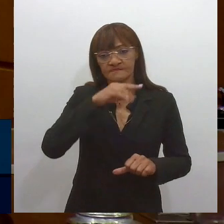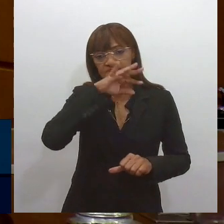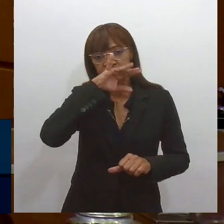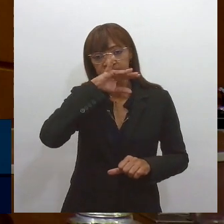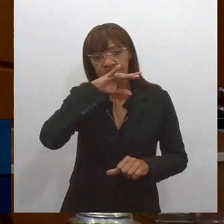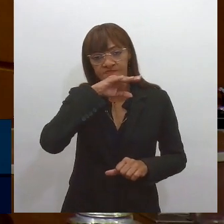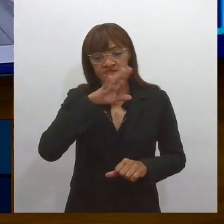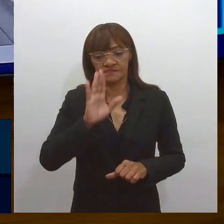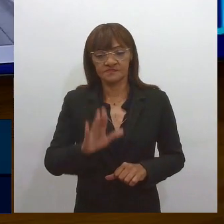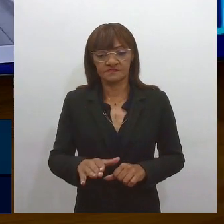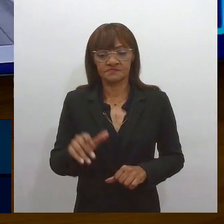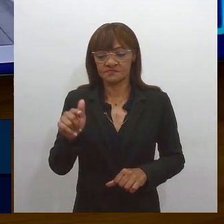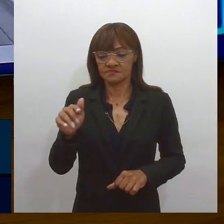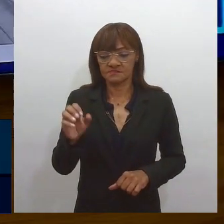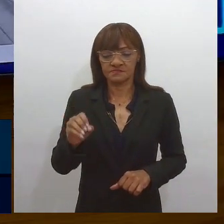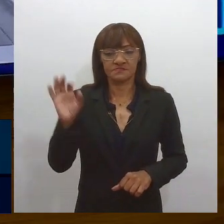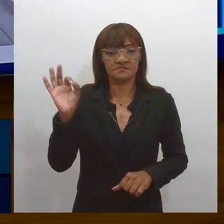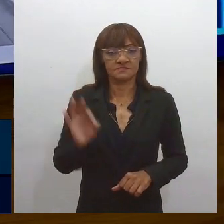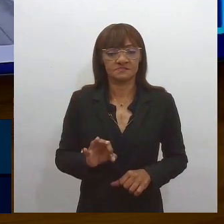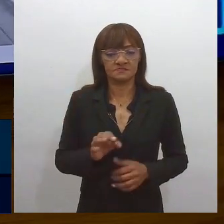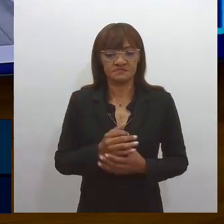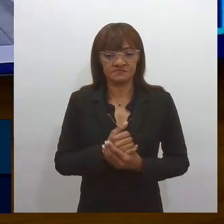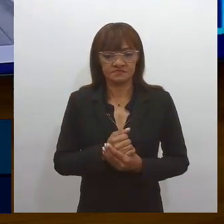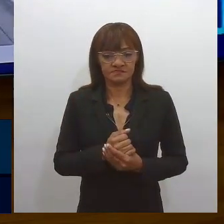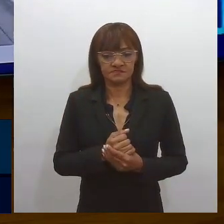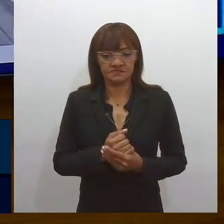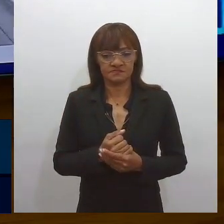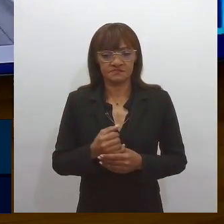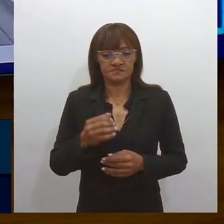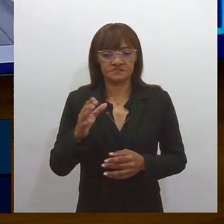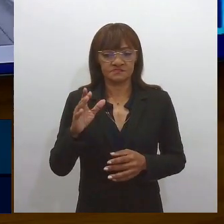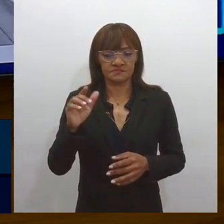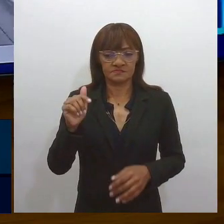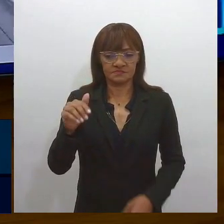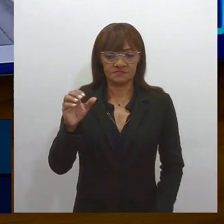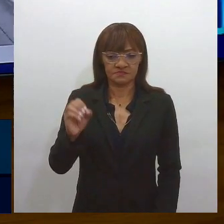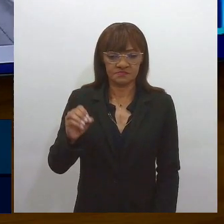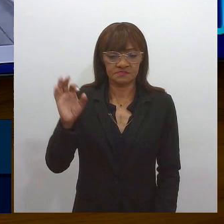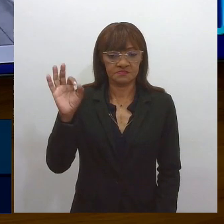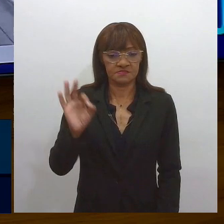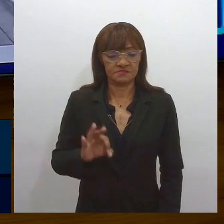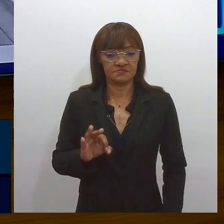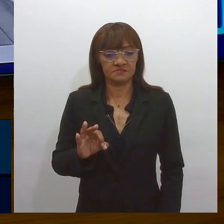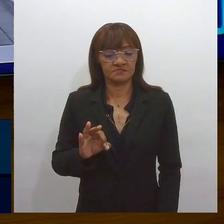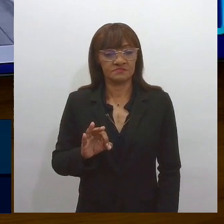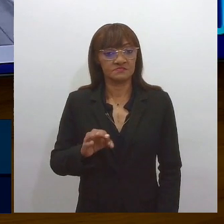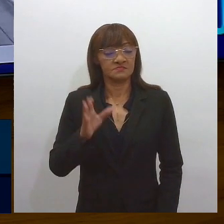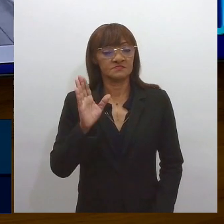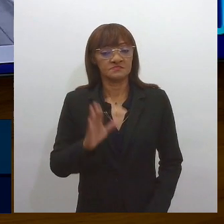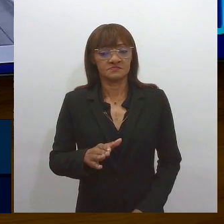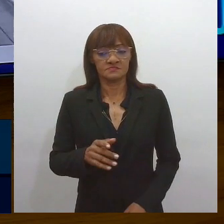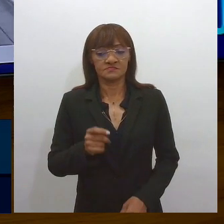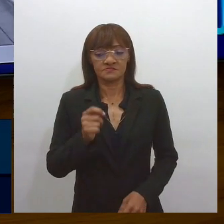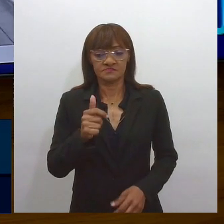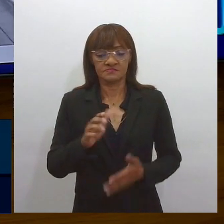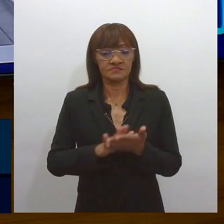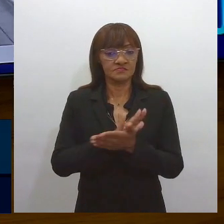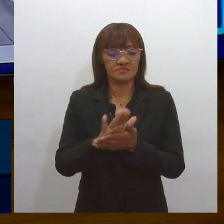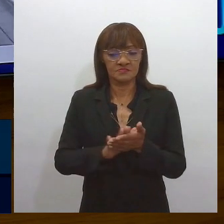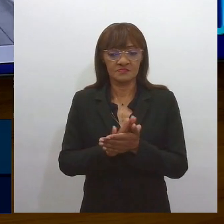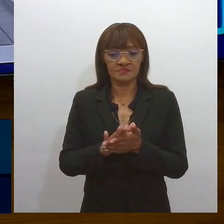desculpe quase 0 70% da malha estado ruim e quase nemum quilômetro estado bom e o que que foi